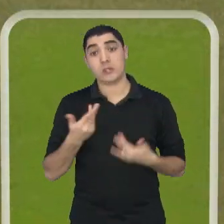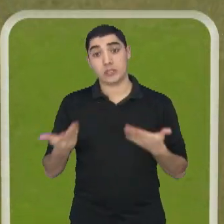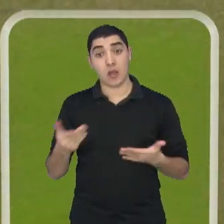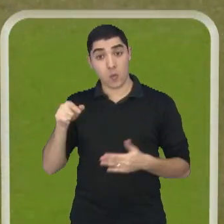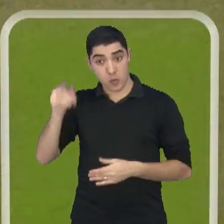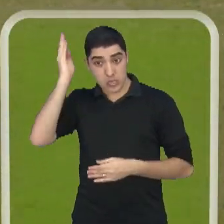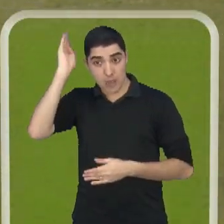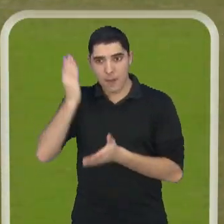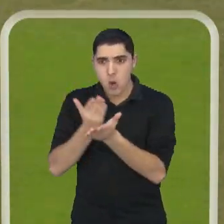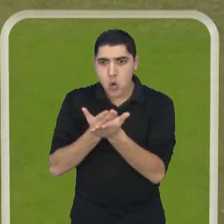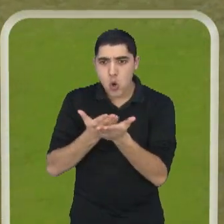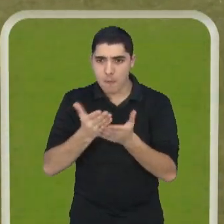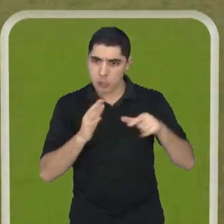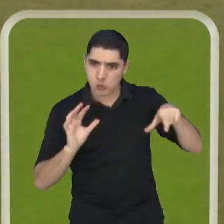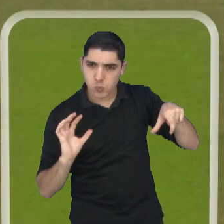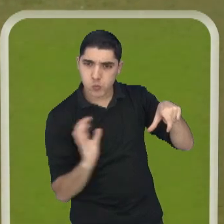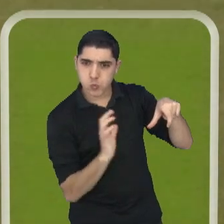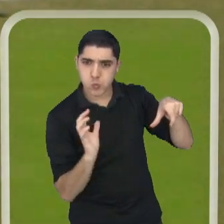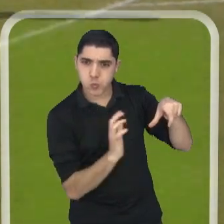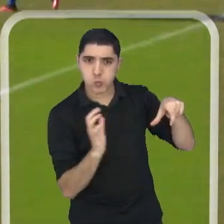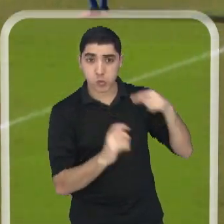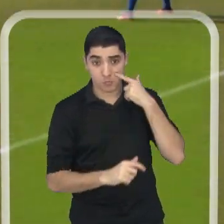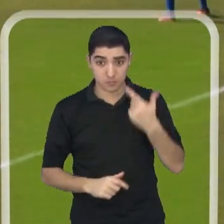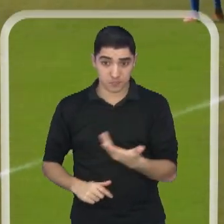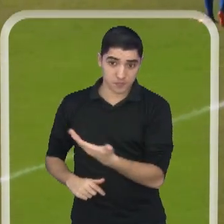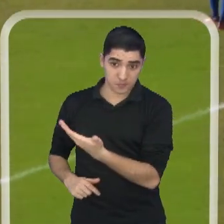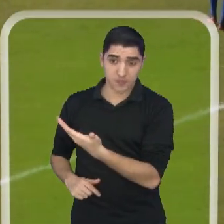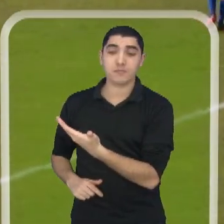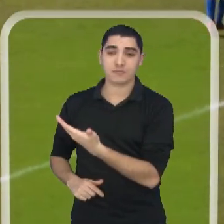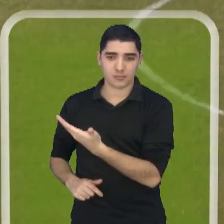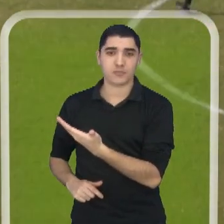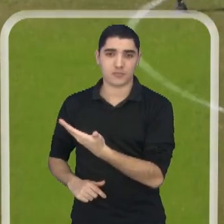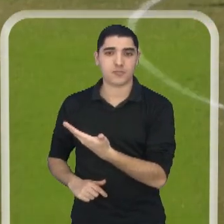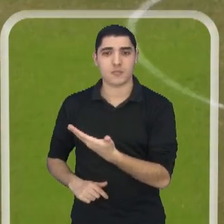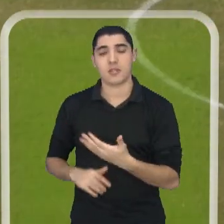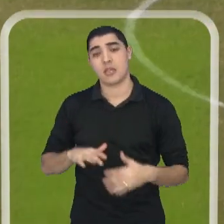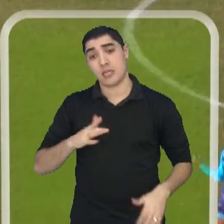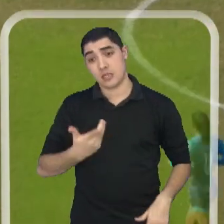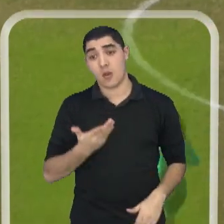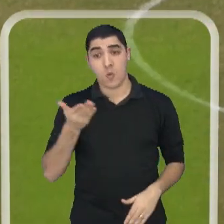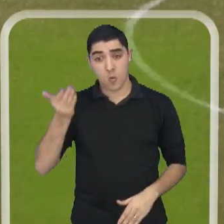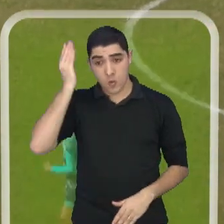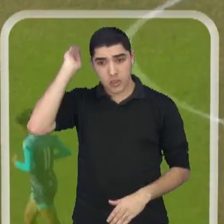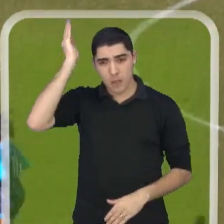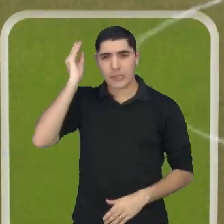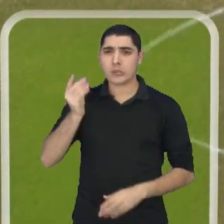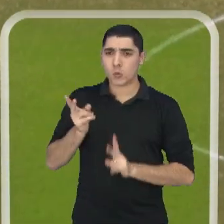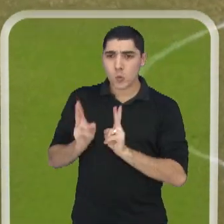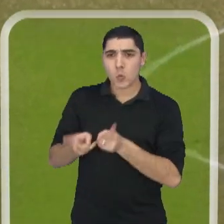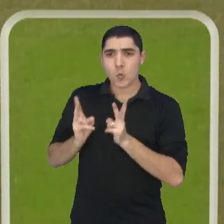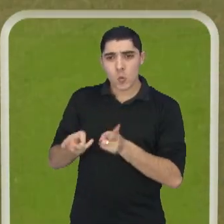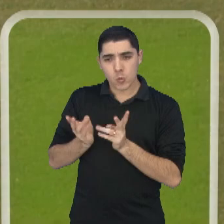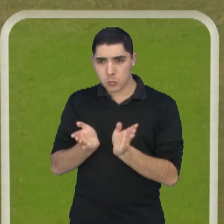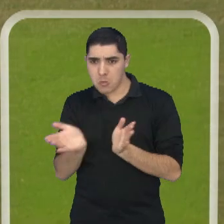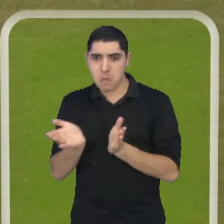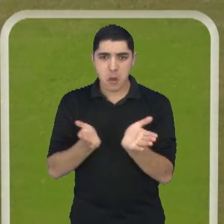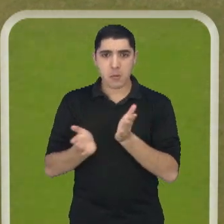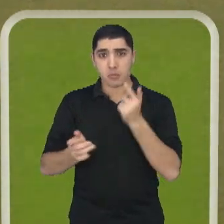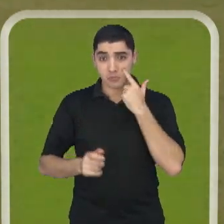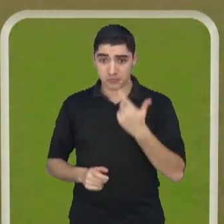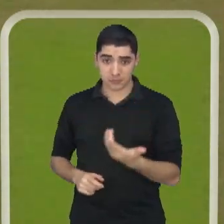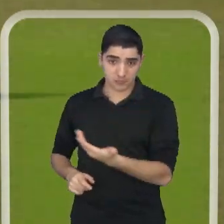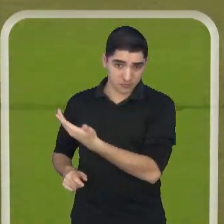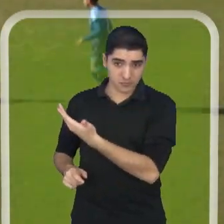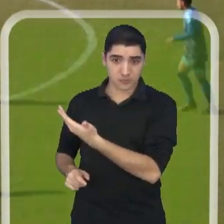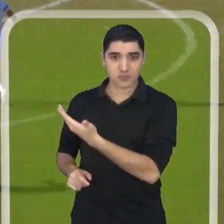casa começaram em cima do São José, nesse chute de fora da área. O Taubaté continuava na pressão. Em cobrança de